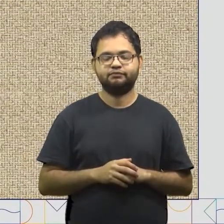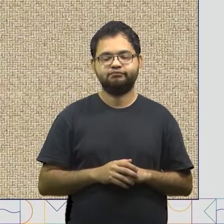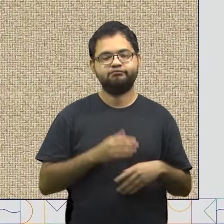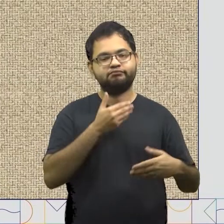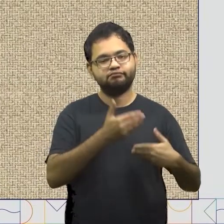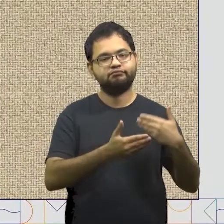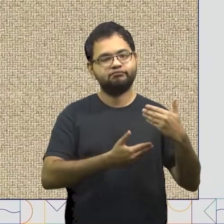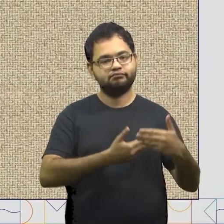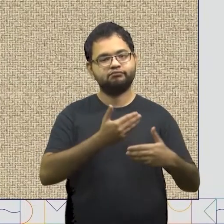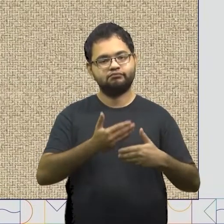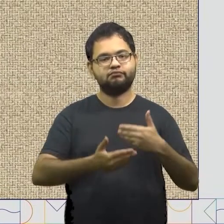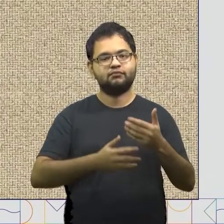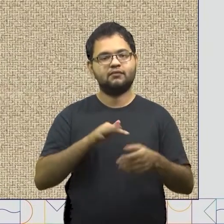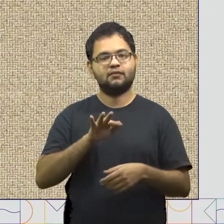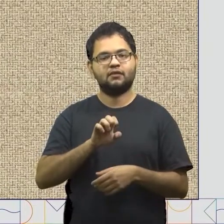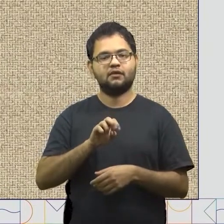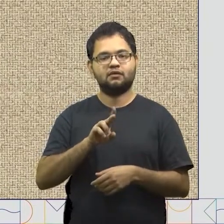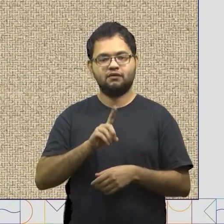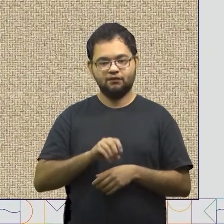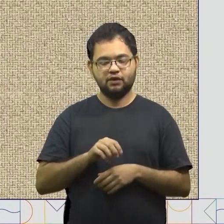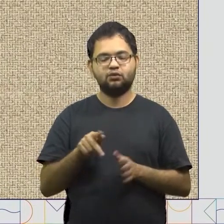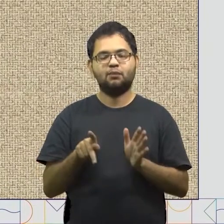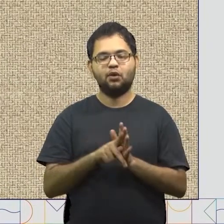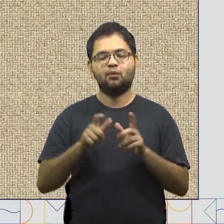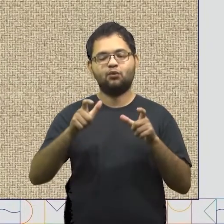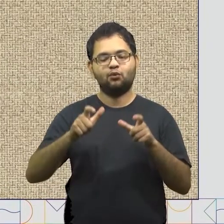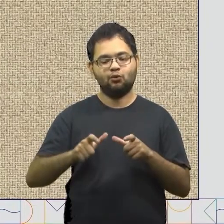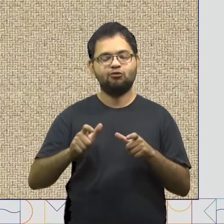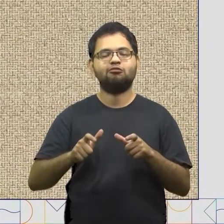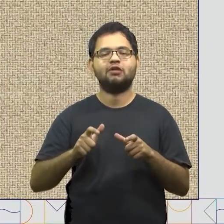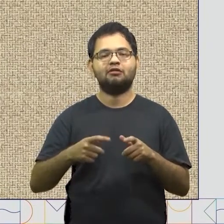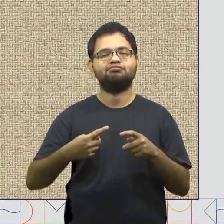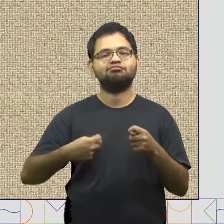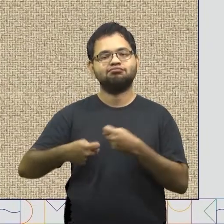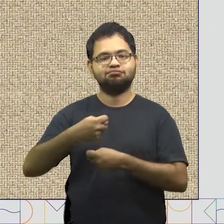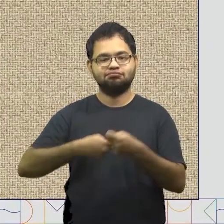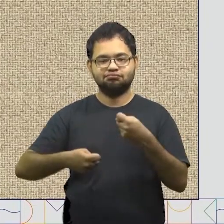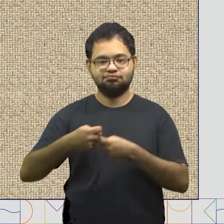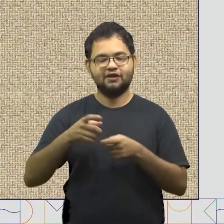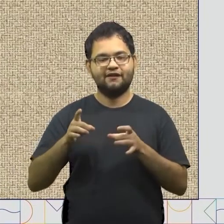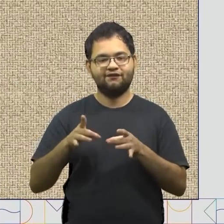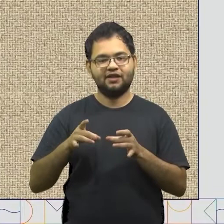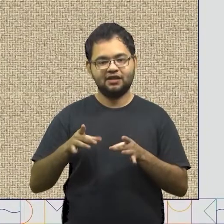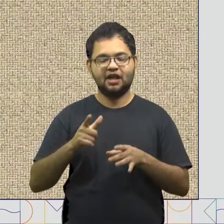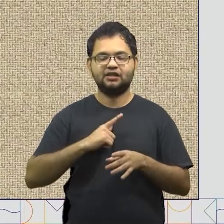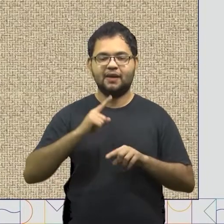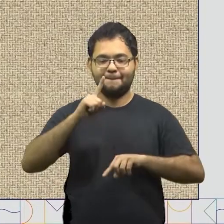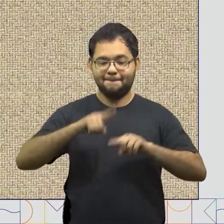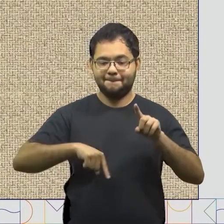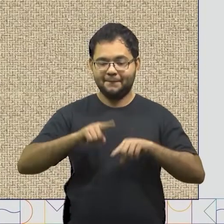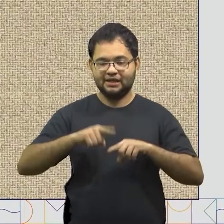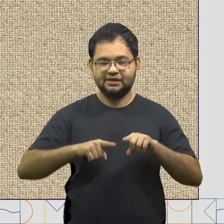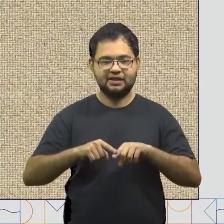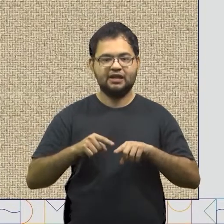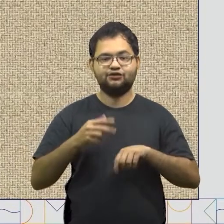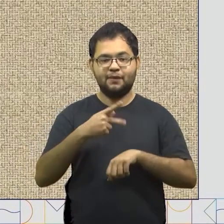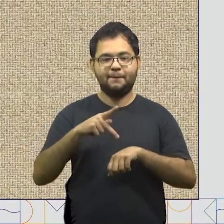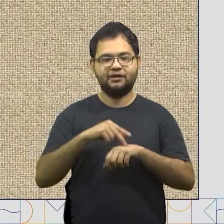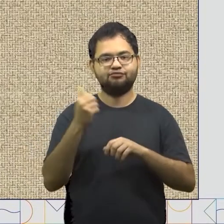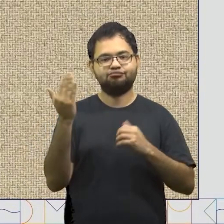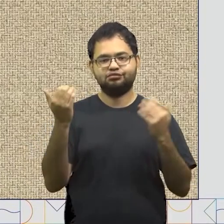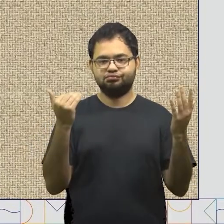freios dos tornaram-se grandes espaços de negócios onde se recebia e comercializar produtos de diferentes